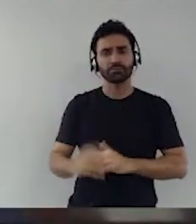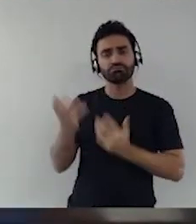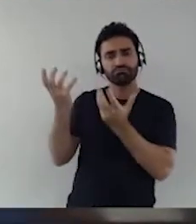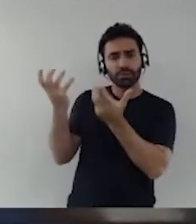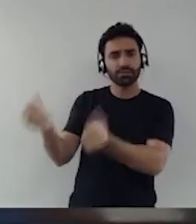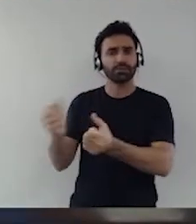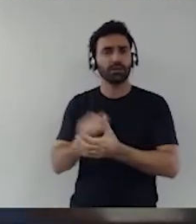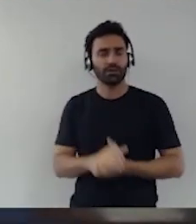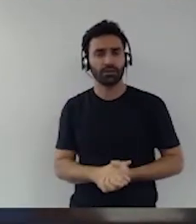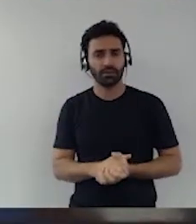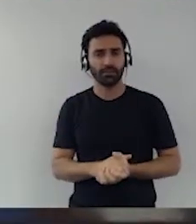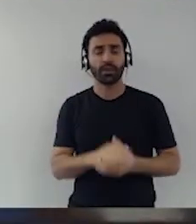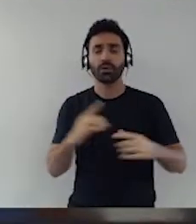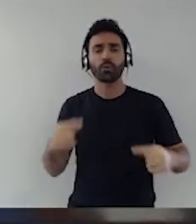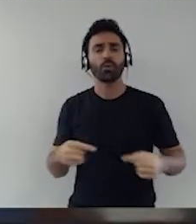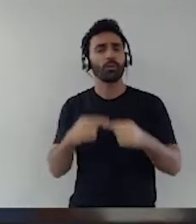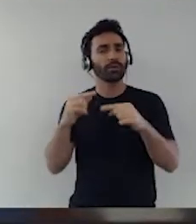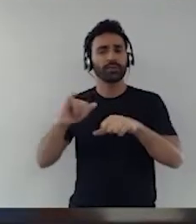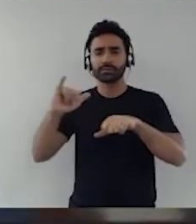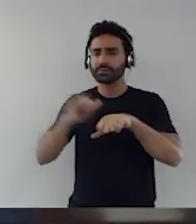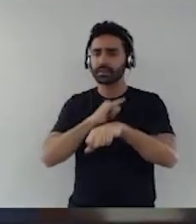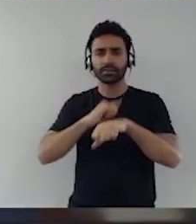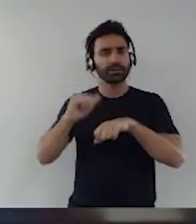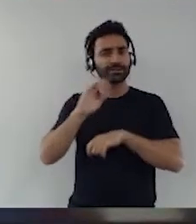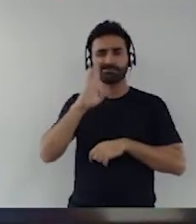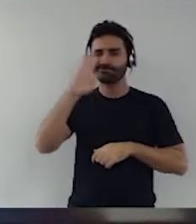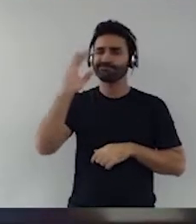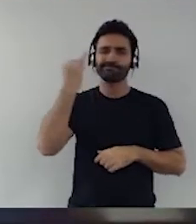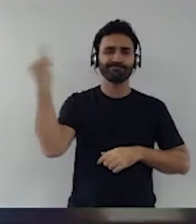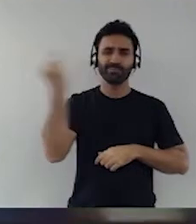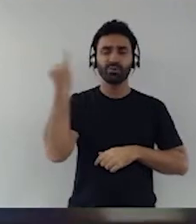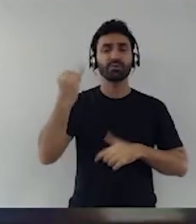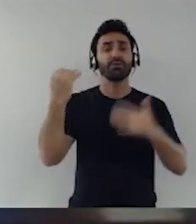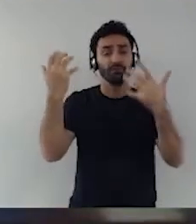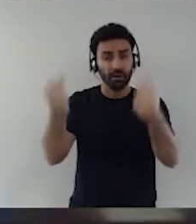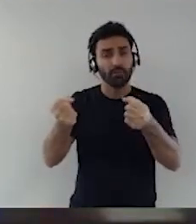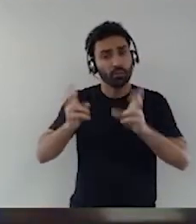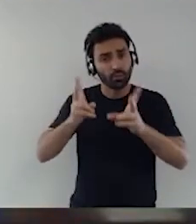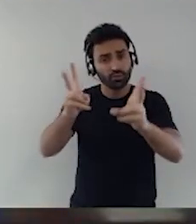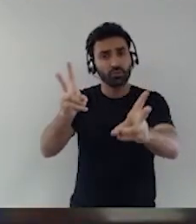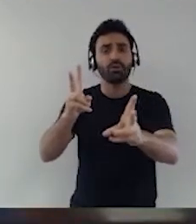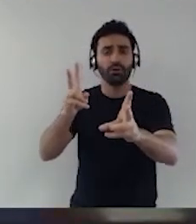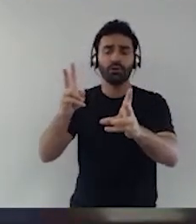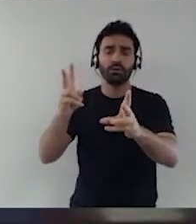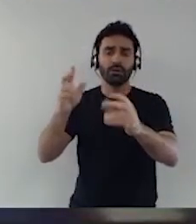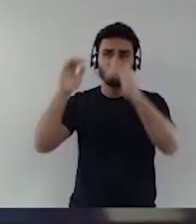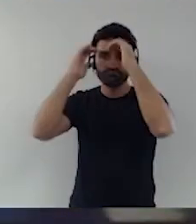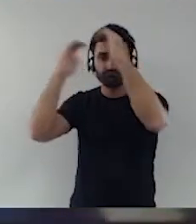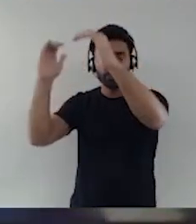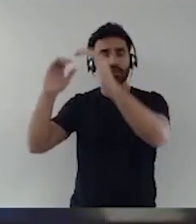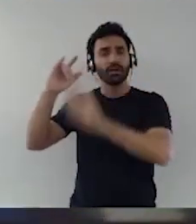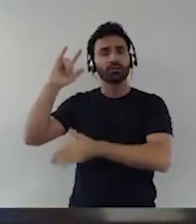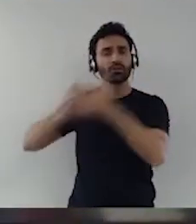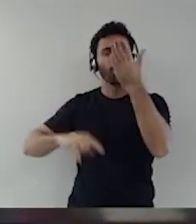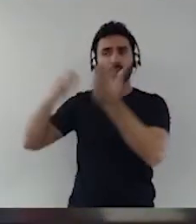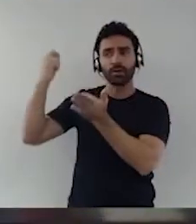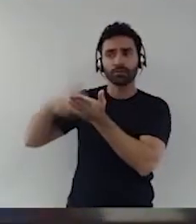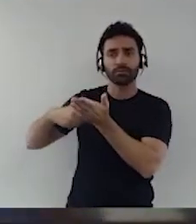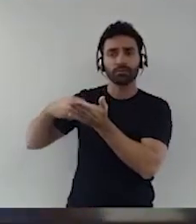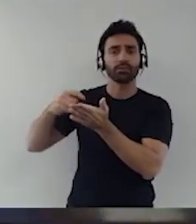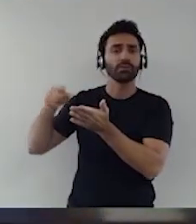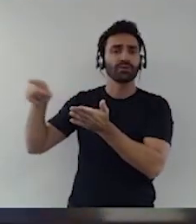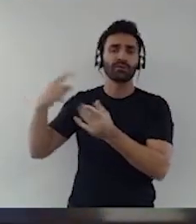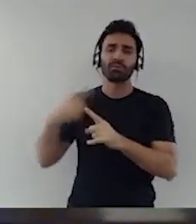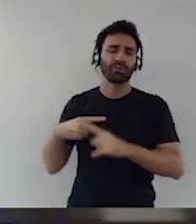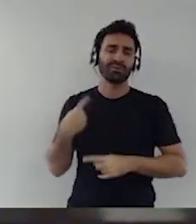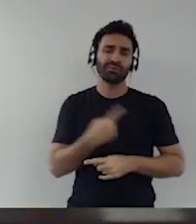constitui uma estratégia prioritária de ser operada e trabalhada para nós sairmos das amarras que